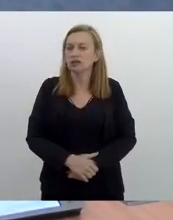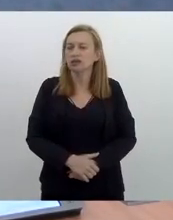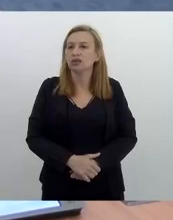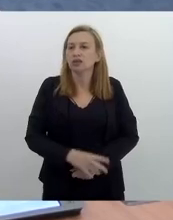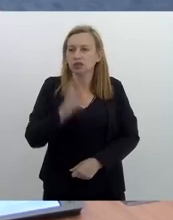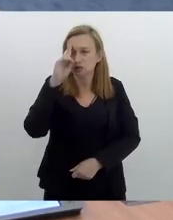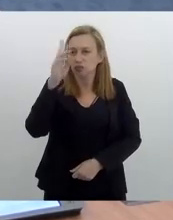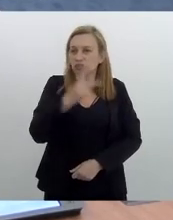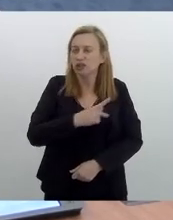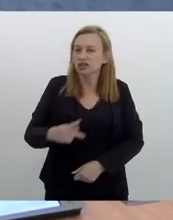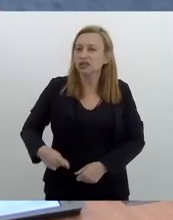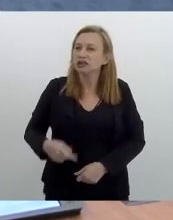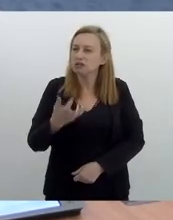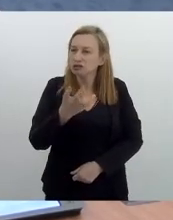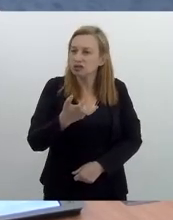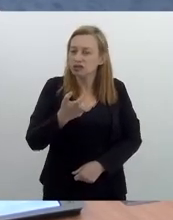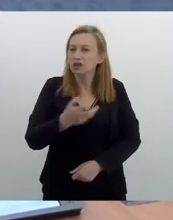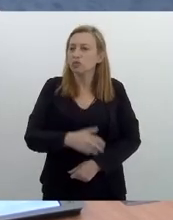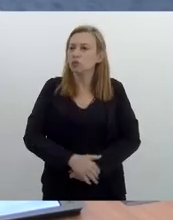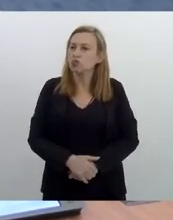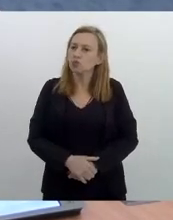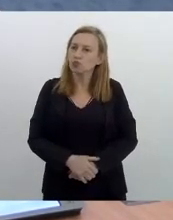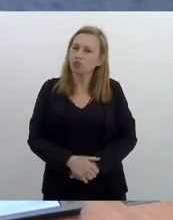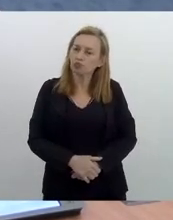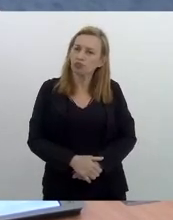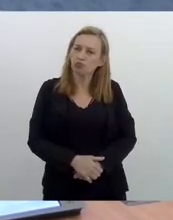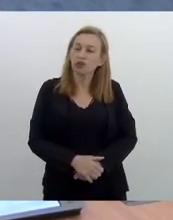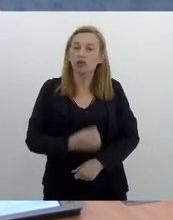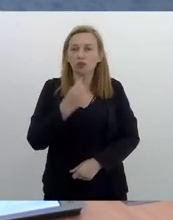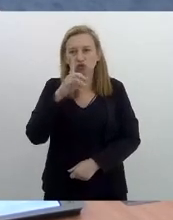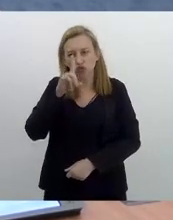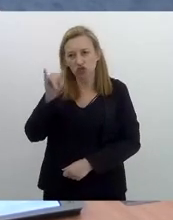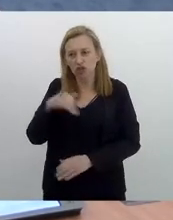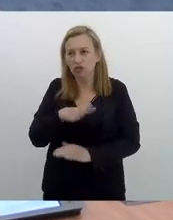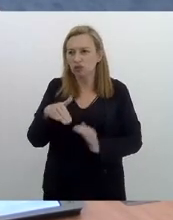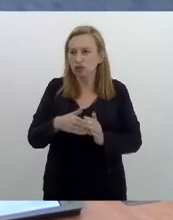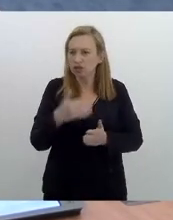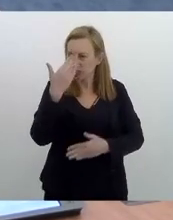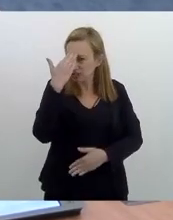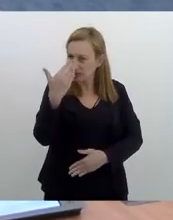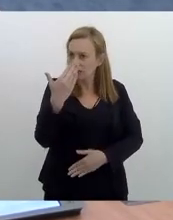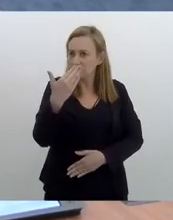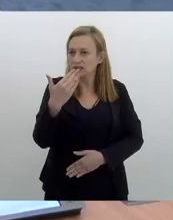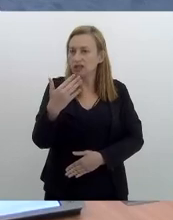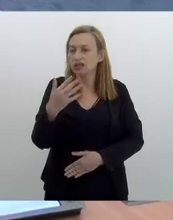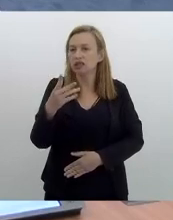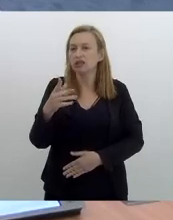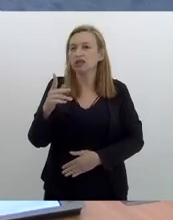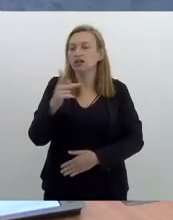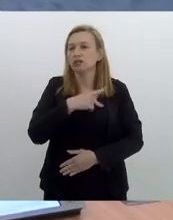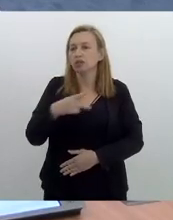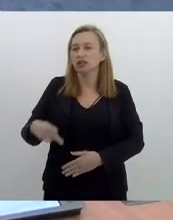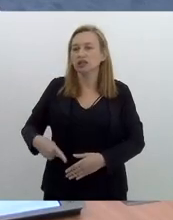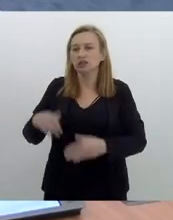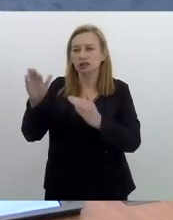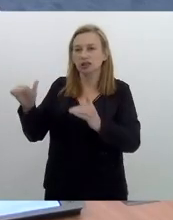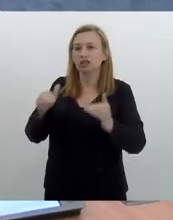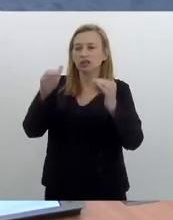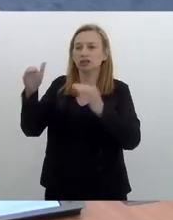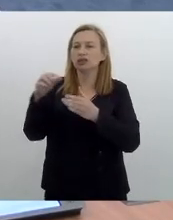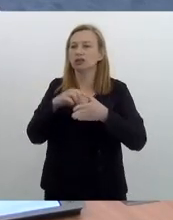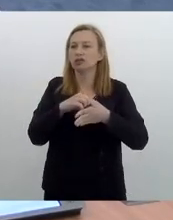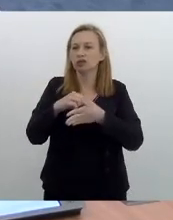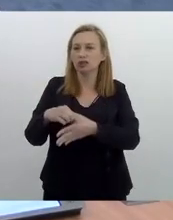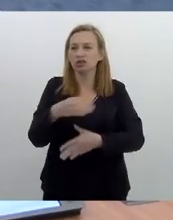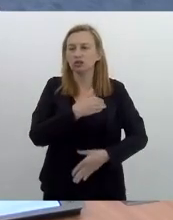Presidente Eu queria Bom dia a todos Queria agradecer Vossa excelência Agradecer Ao líder do governo